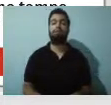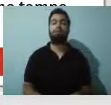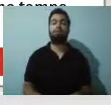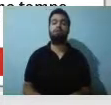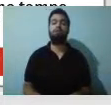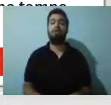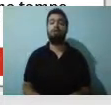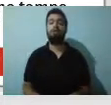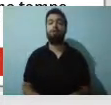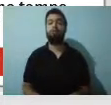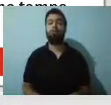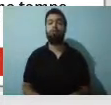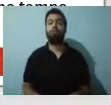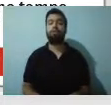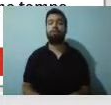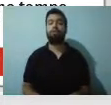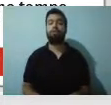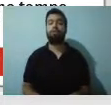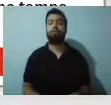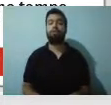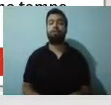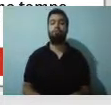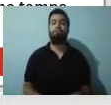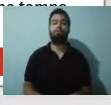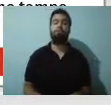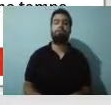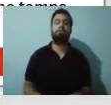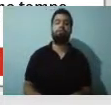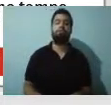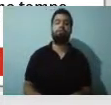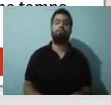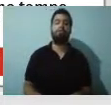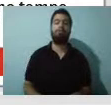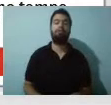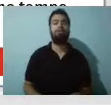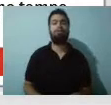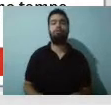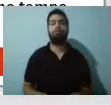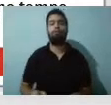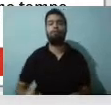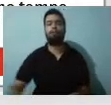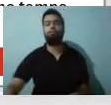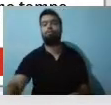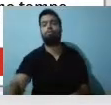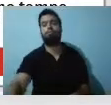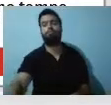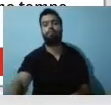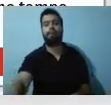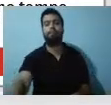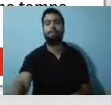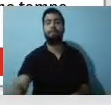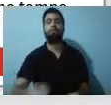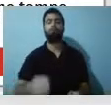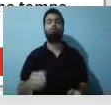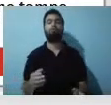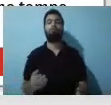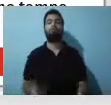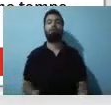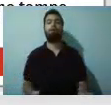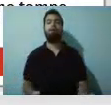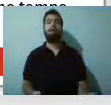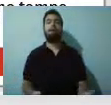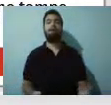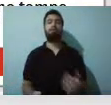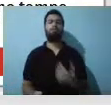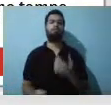revolução tecnológica, que aumentou bastante a produção, mas ao mesmo tempo diminuiu a necessidade de se ter muitos trabalhadores, tá? E aí consumismo,